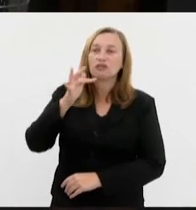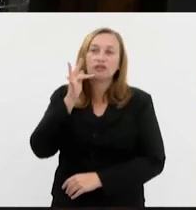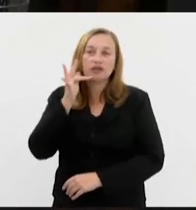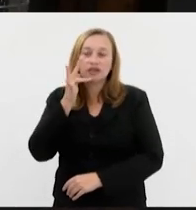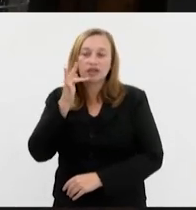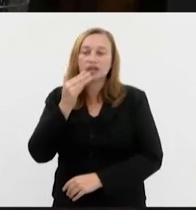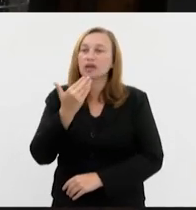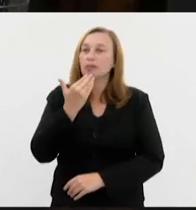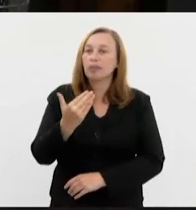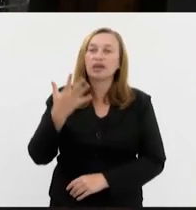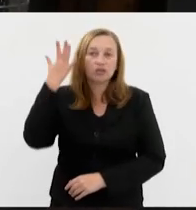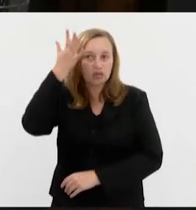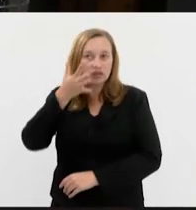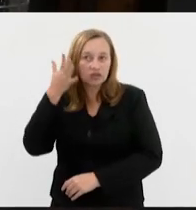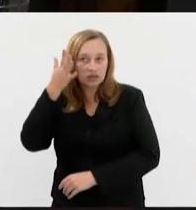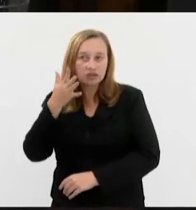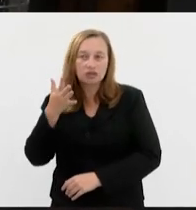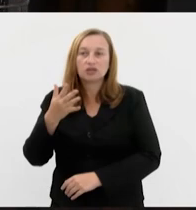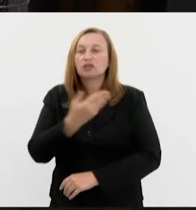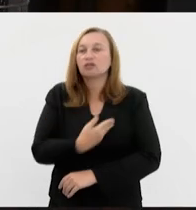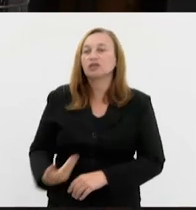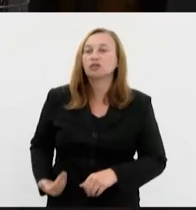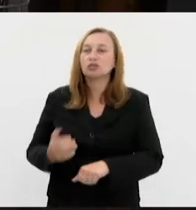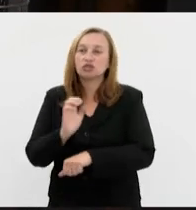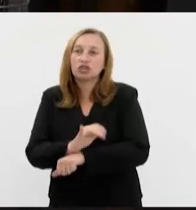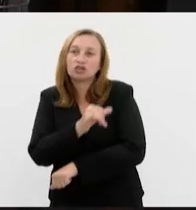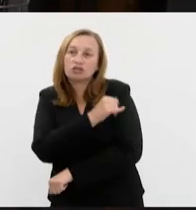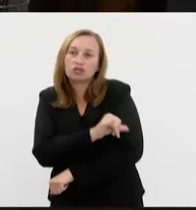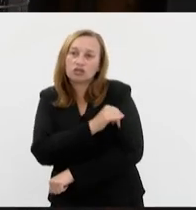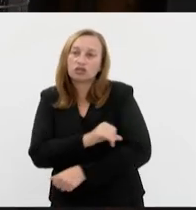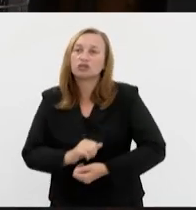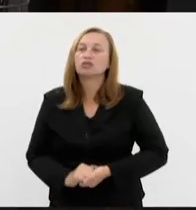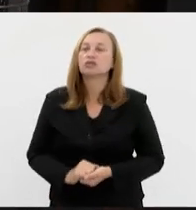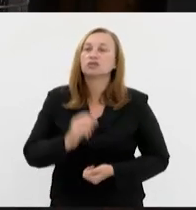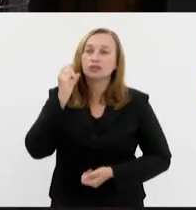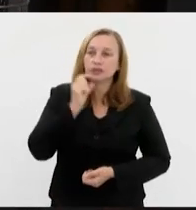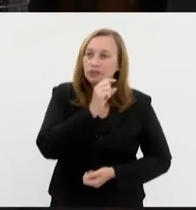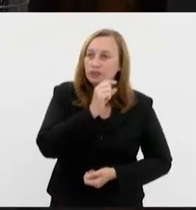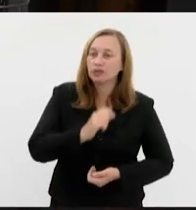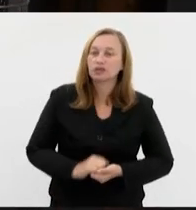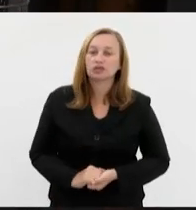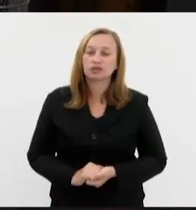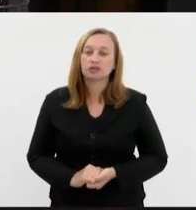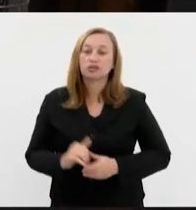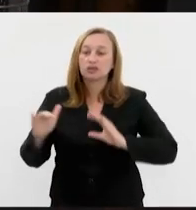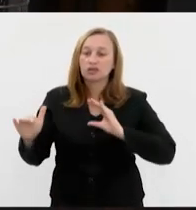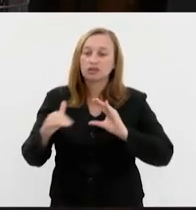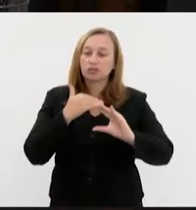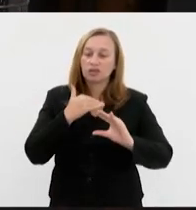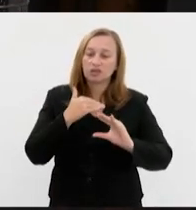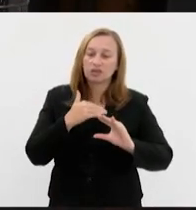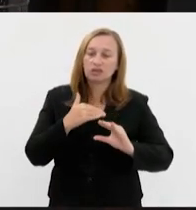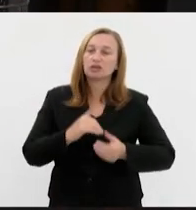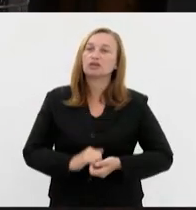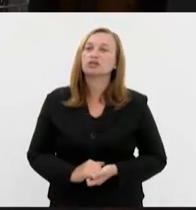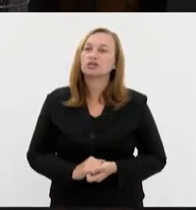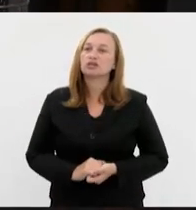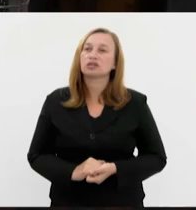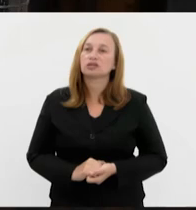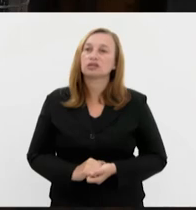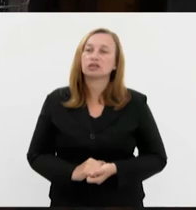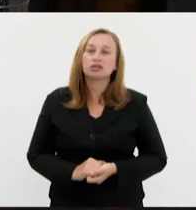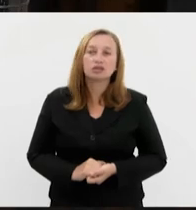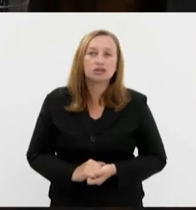que solicita ao excelentíssimo senhor governador do estado do Rio de Janeiro, Cláudio Castro, o envio de mensagem dispondo sobre